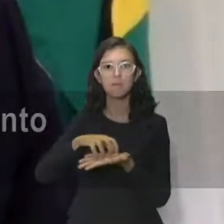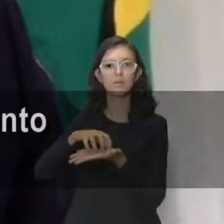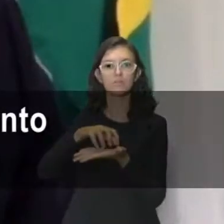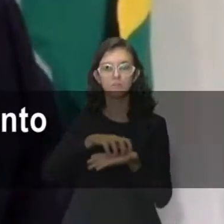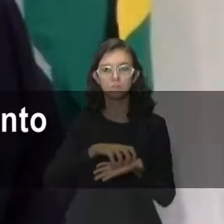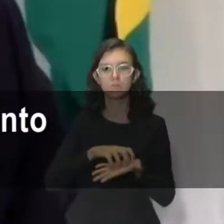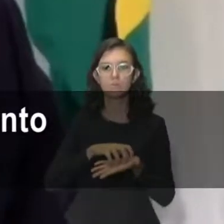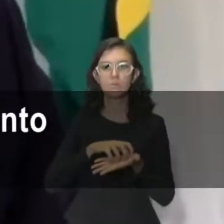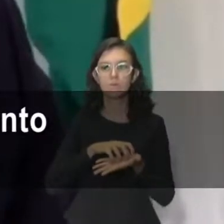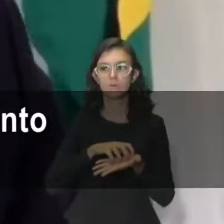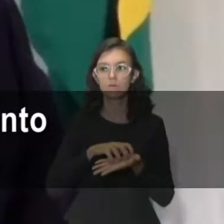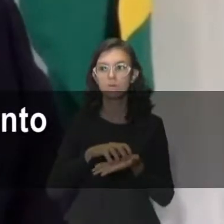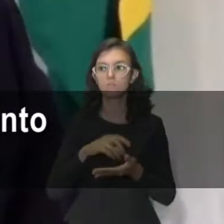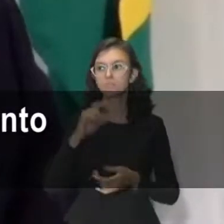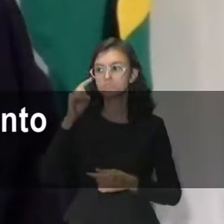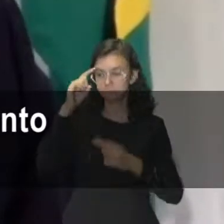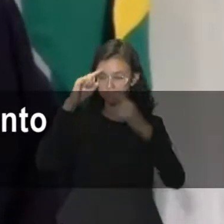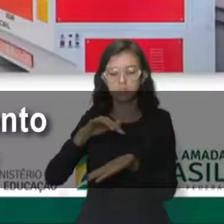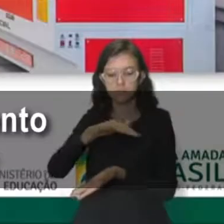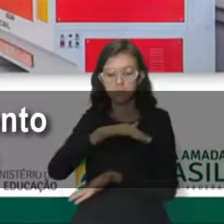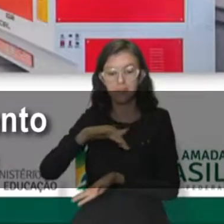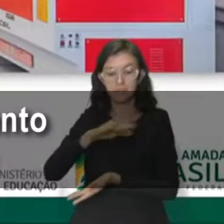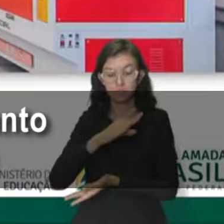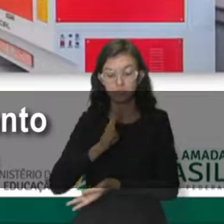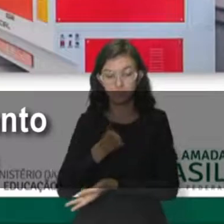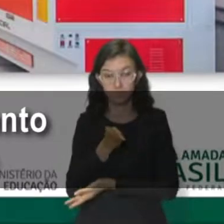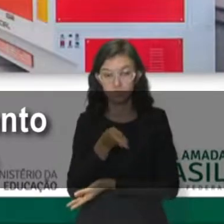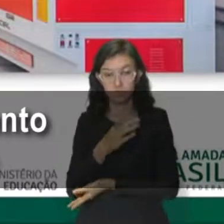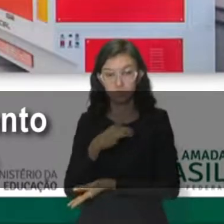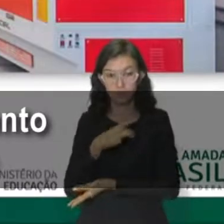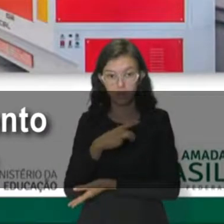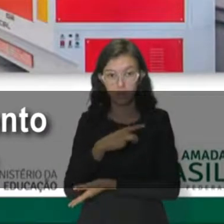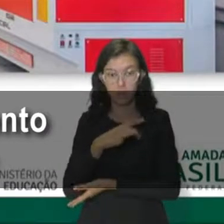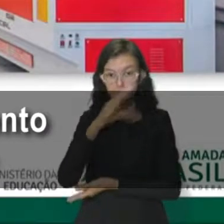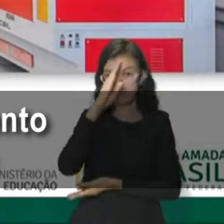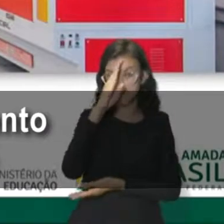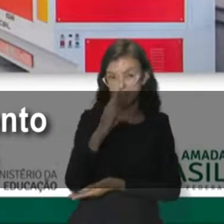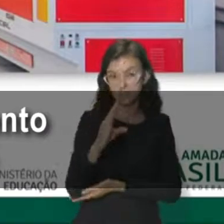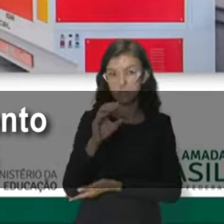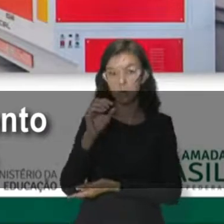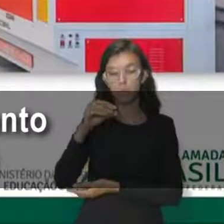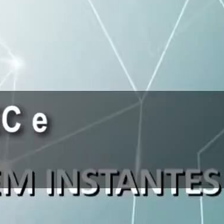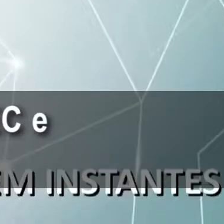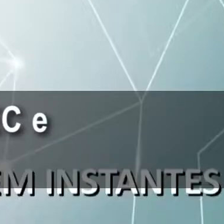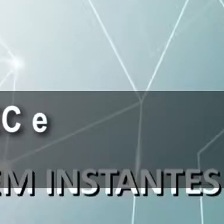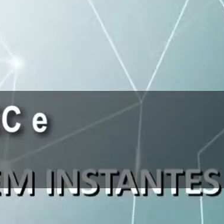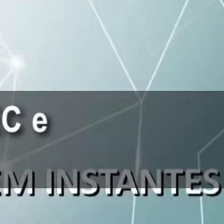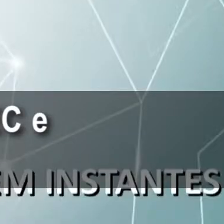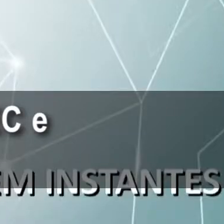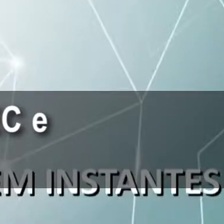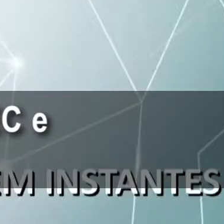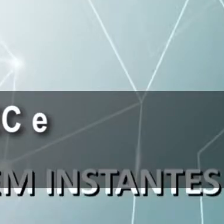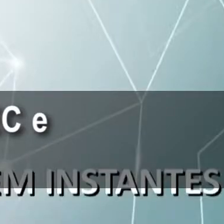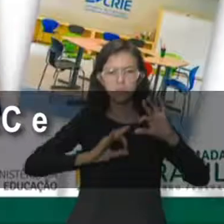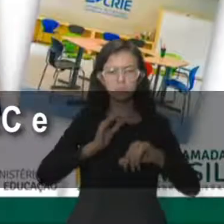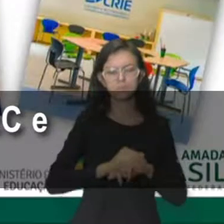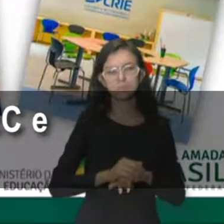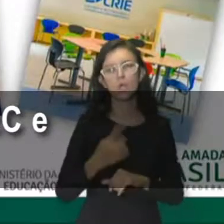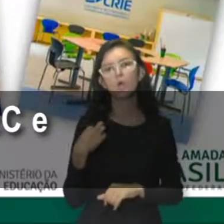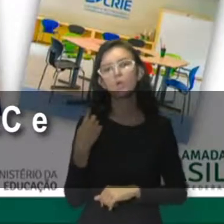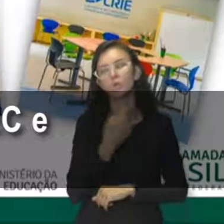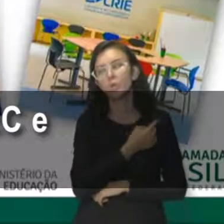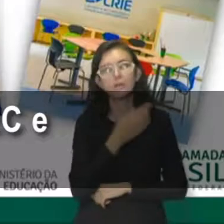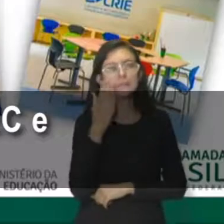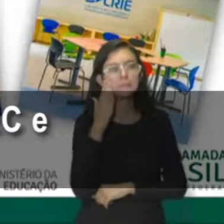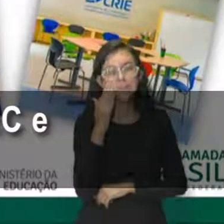O reitor Marcelo Turini participou do lançamento do Laboratório de Criatividade e Inovação para Educação Básica, uma